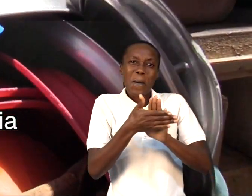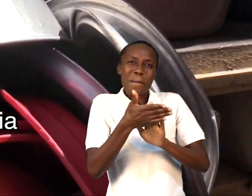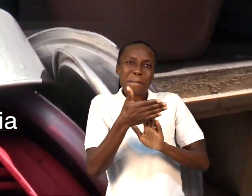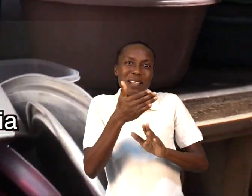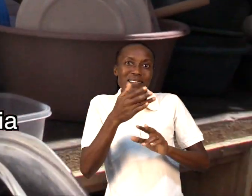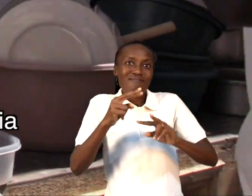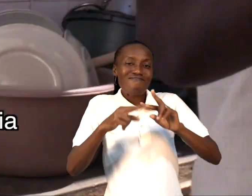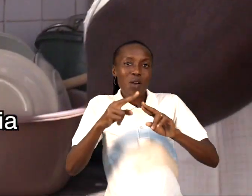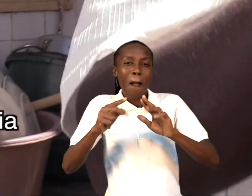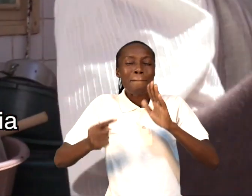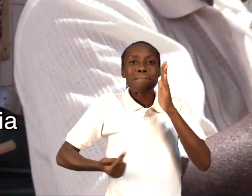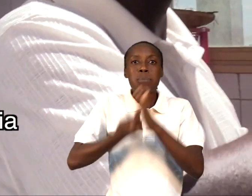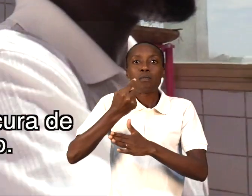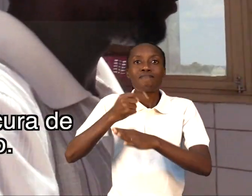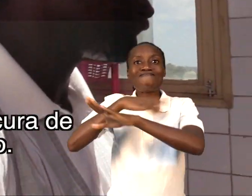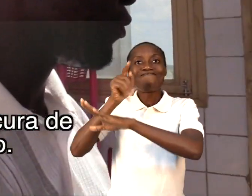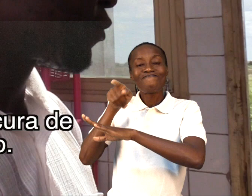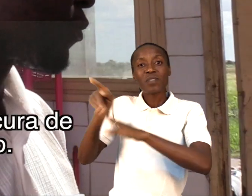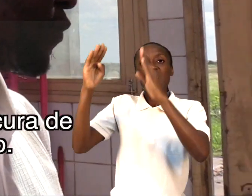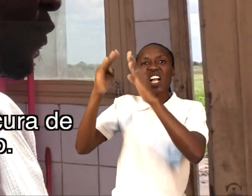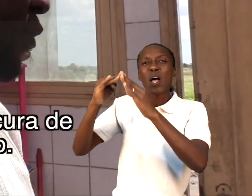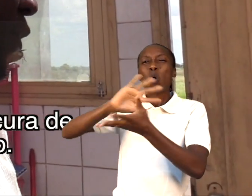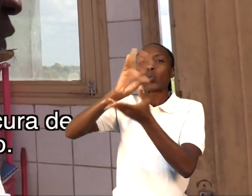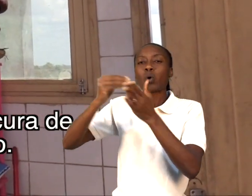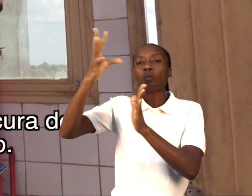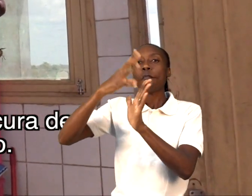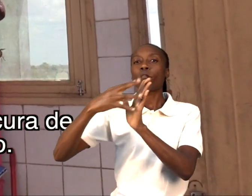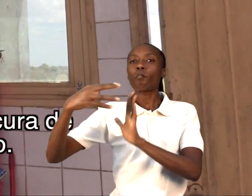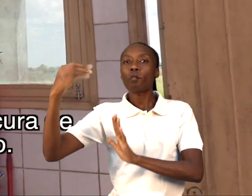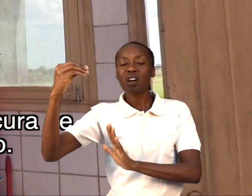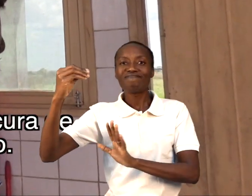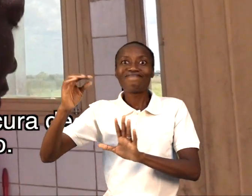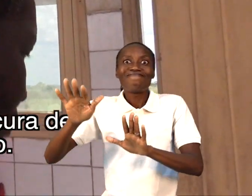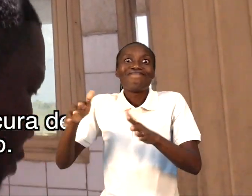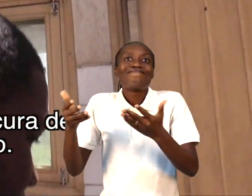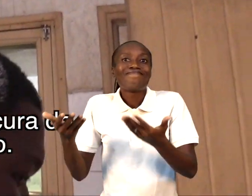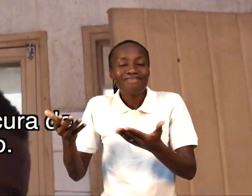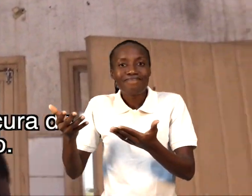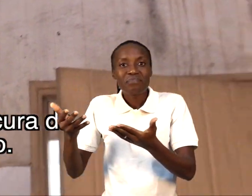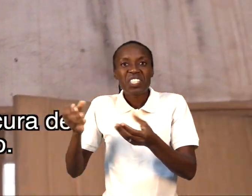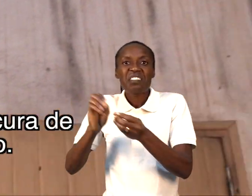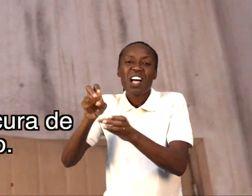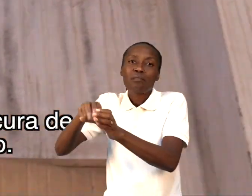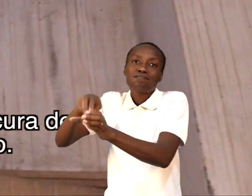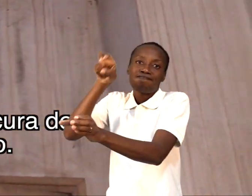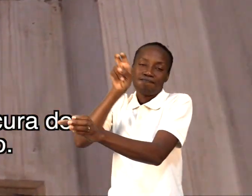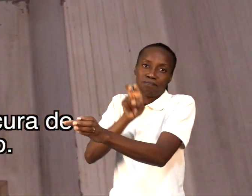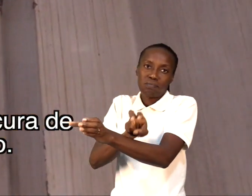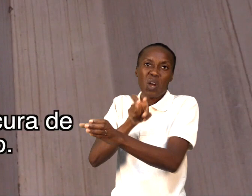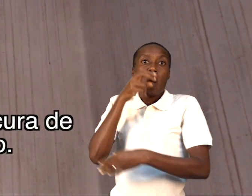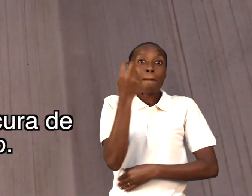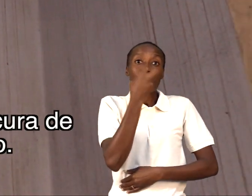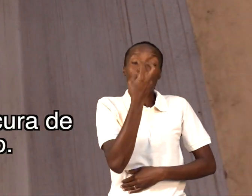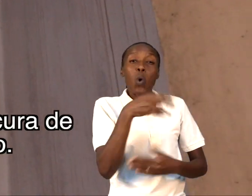residência também saem, todas elas. Tivemos que sair da residência à procura de um lugar mais ou